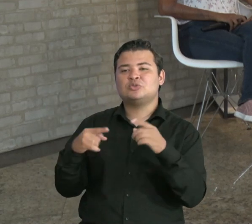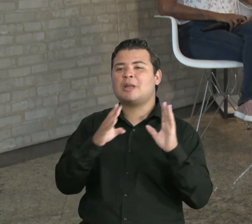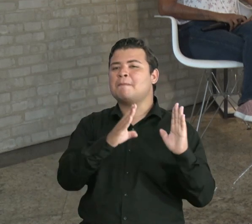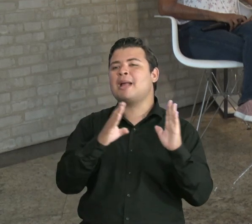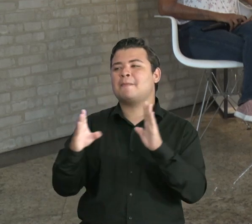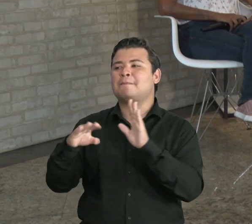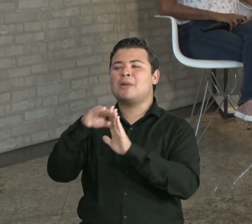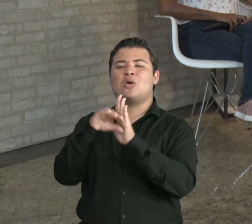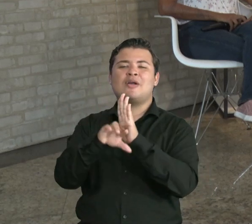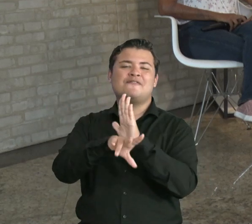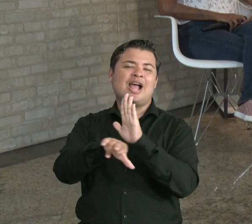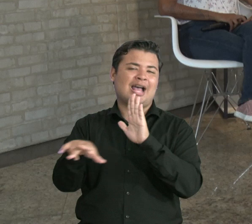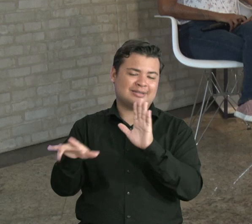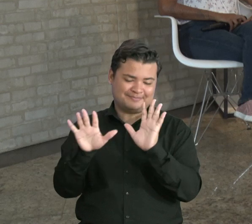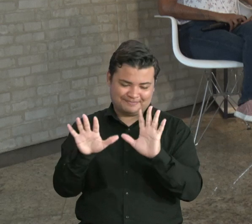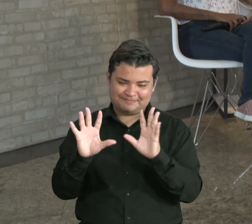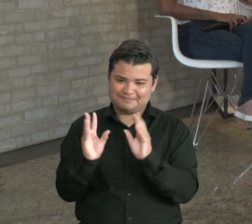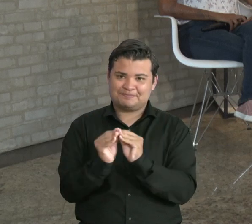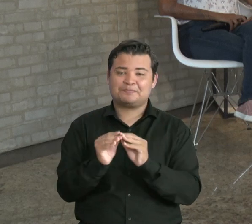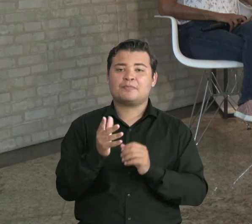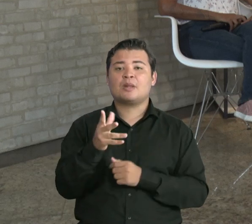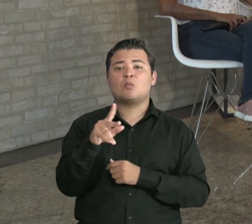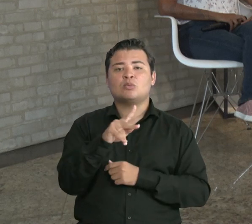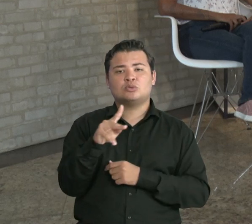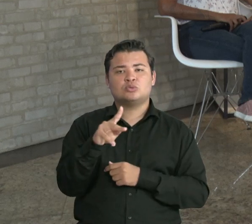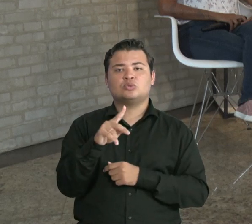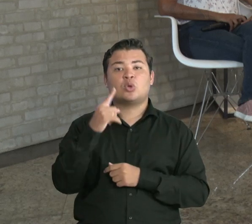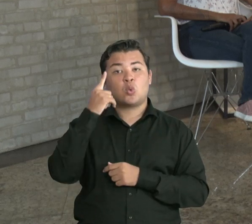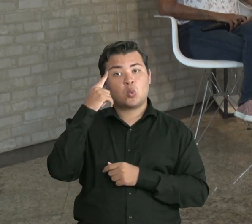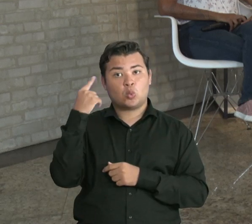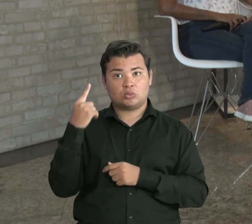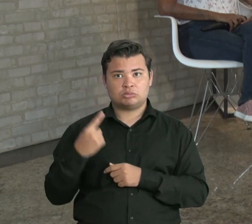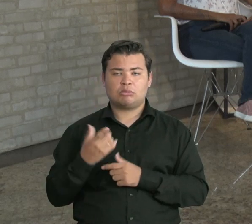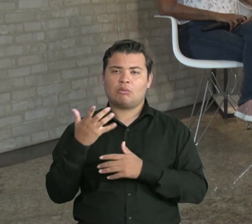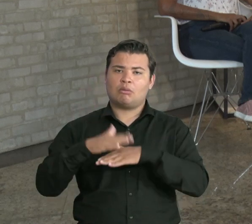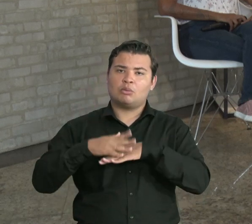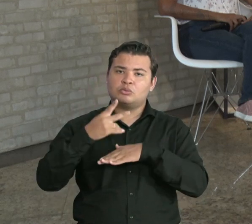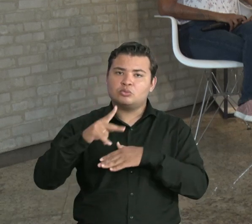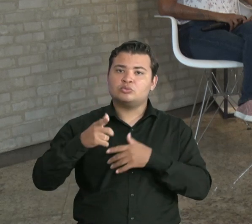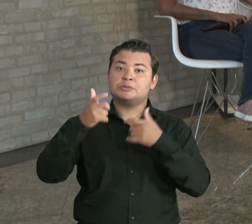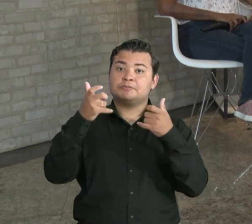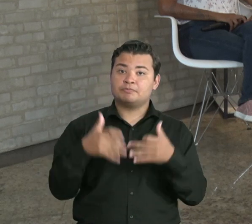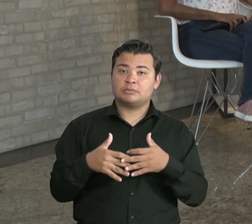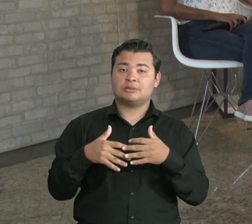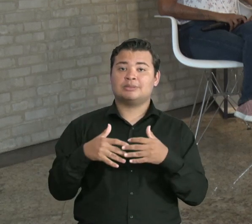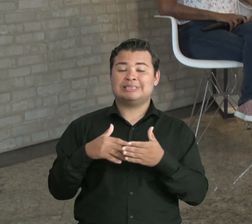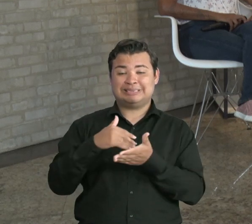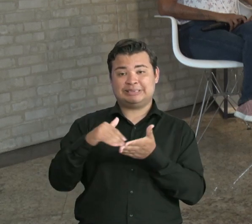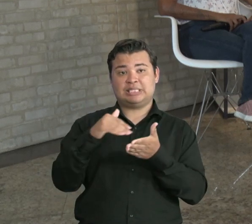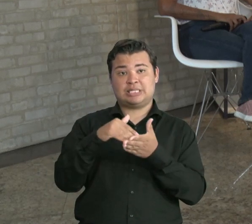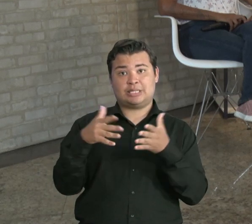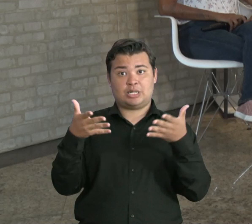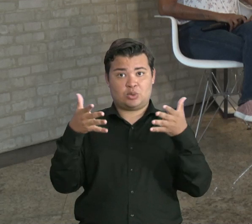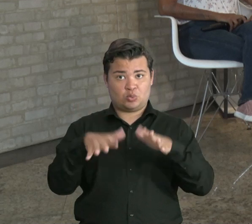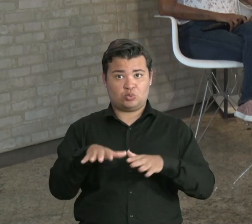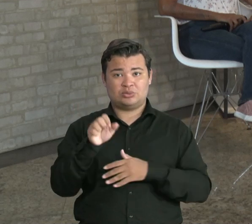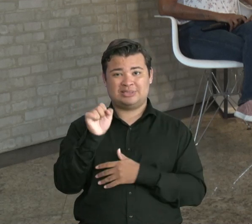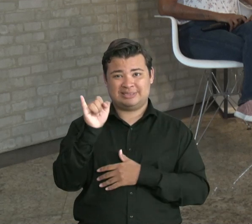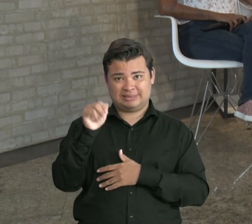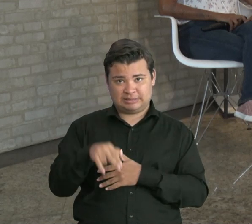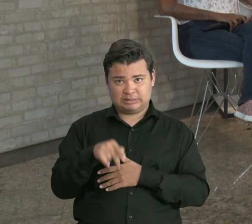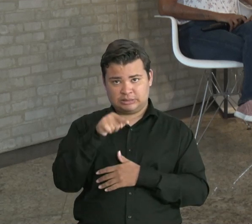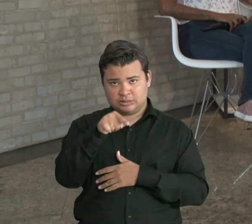em temas diferentes, mas, professora Luciana, queria que a senhora destacasse o trabalho da Secretaria de Inclusão aqui da UFG, uma